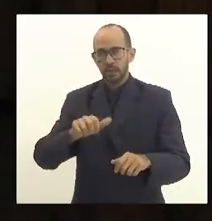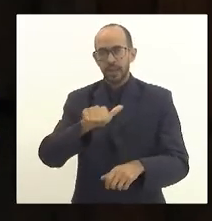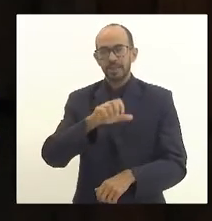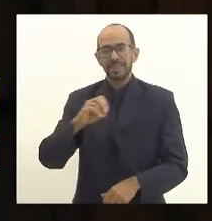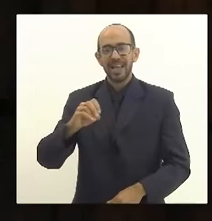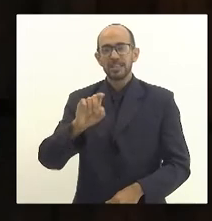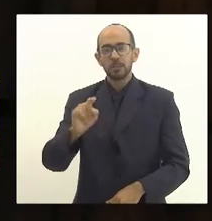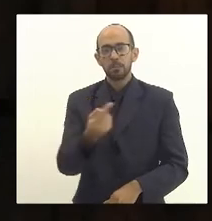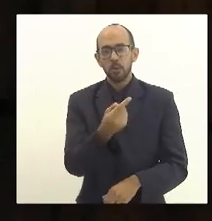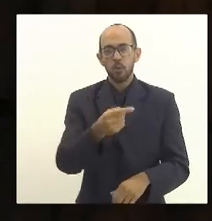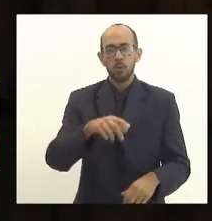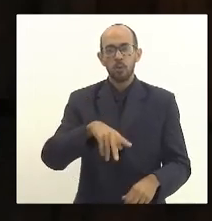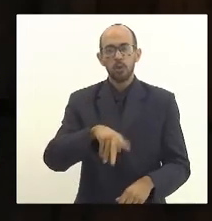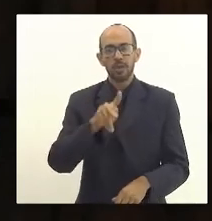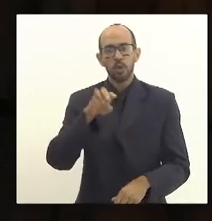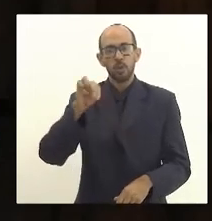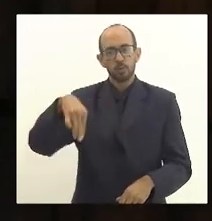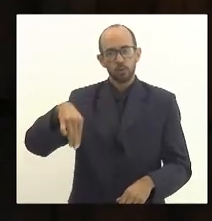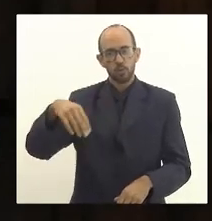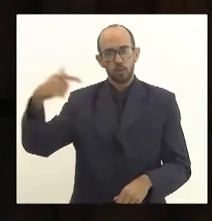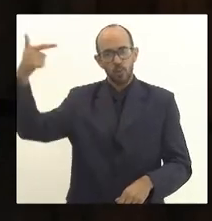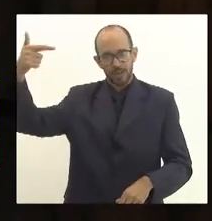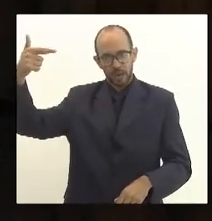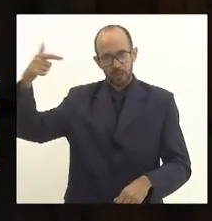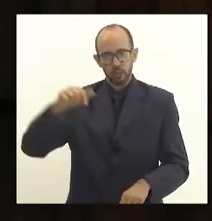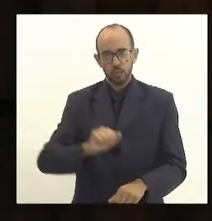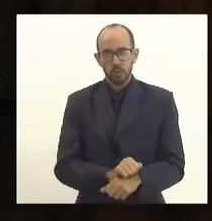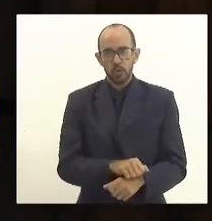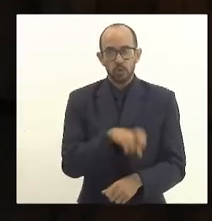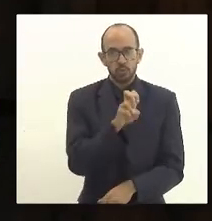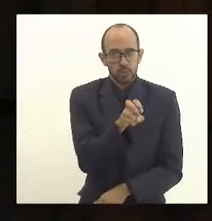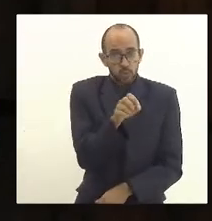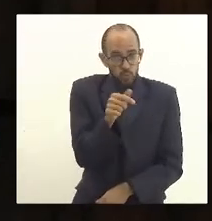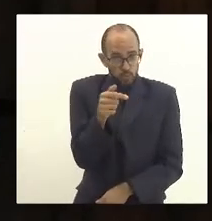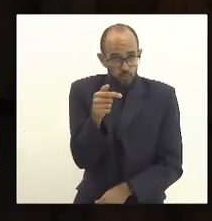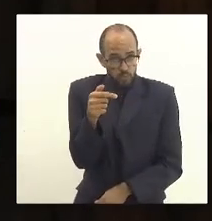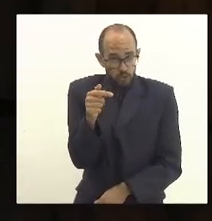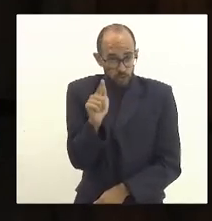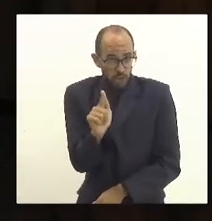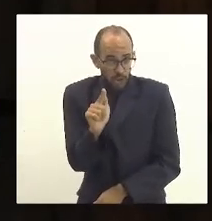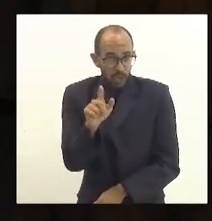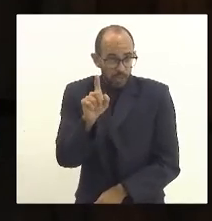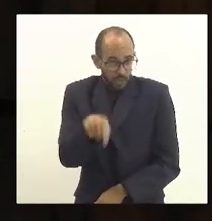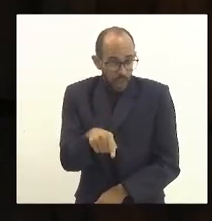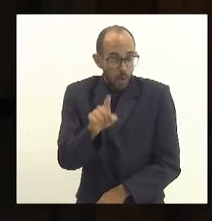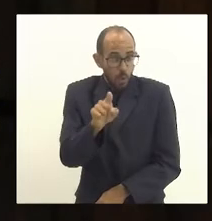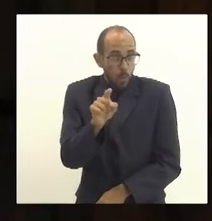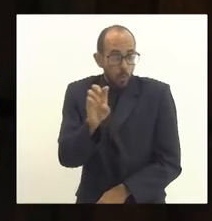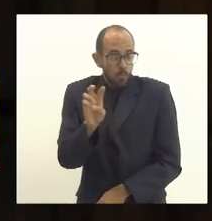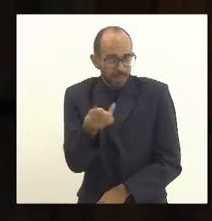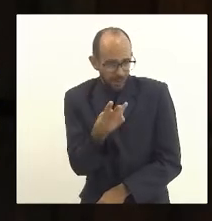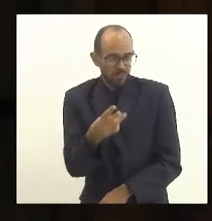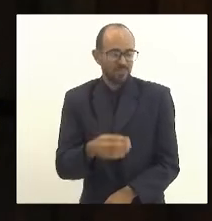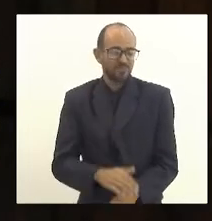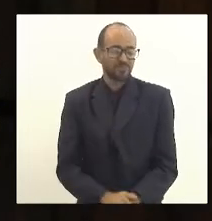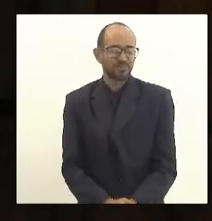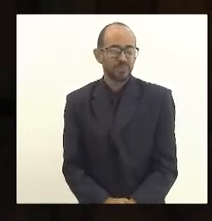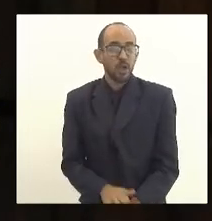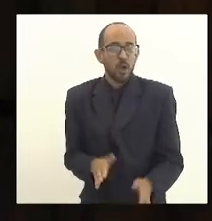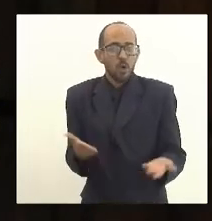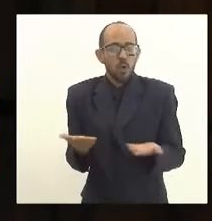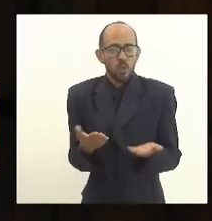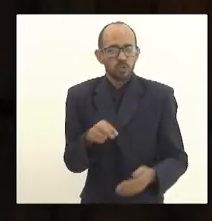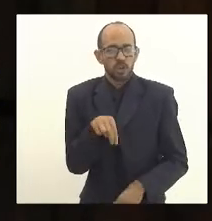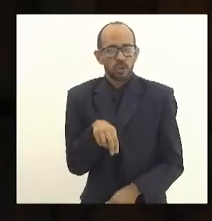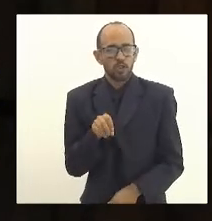quadrado, por quilômetro quadrado, perdão. O 5G conecta até 1 milhão de devices. Hoje a Nokia ela é líder